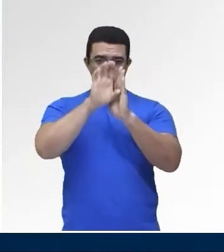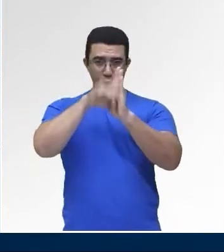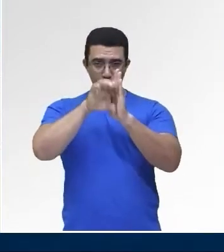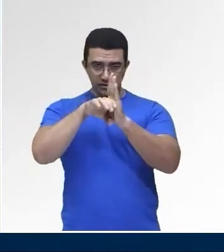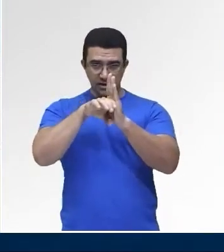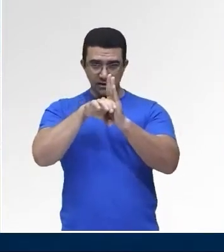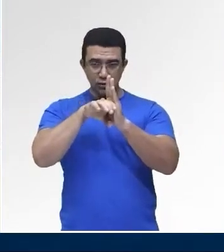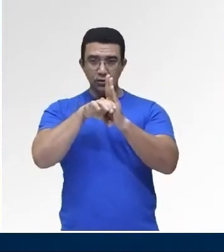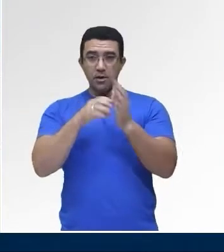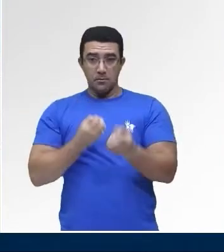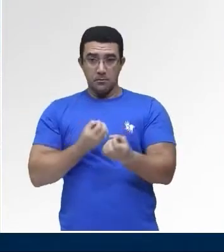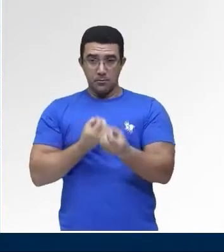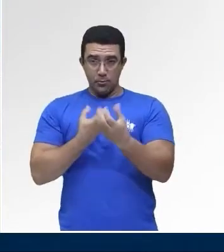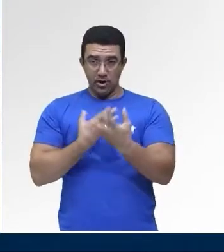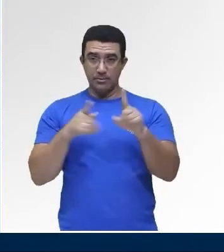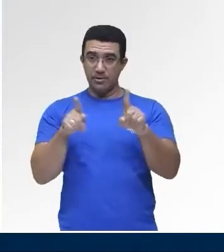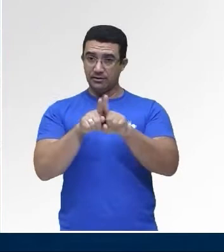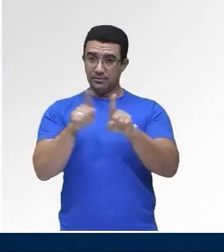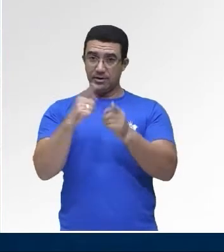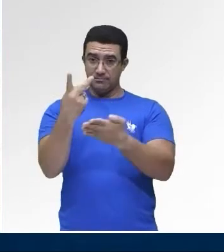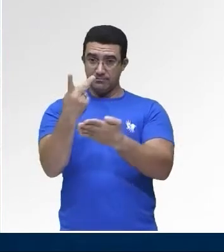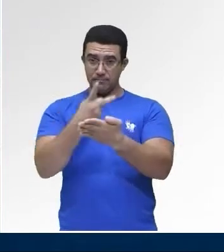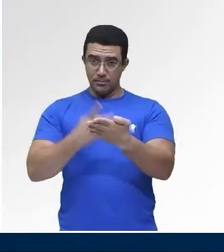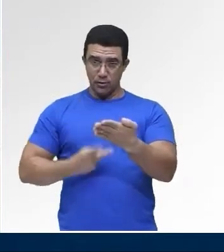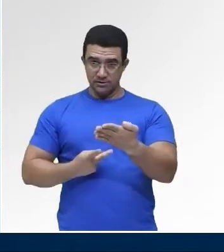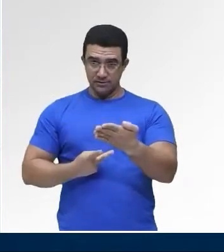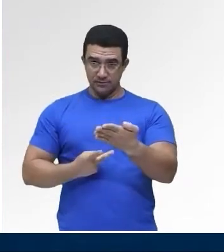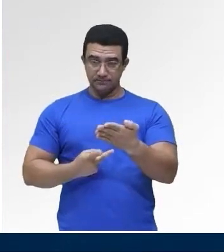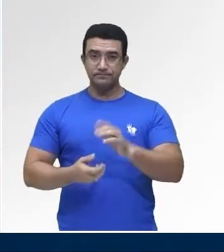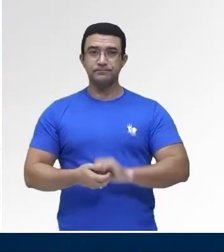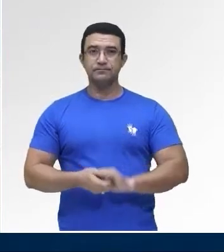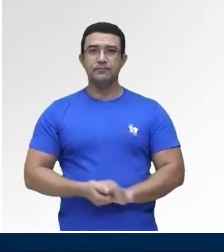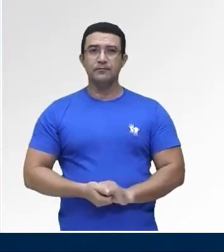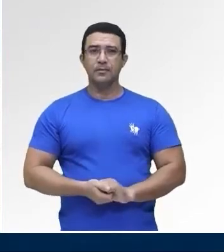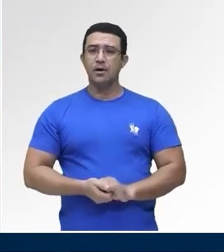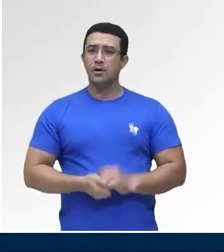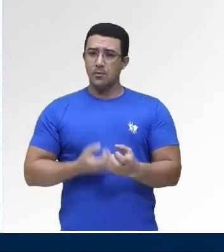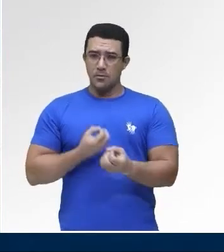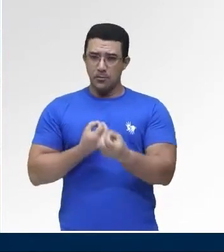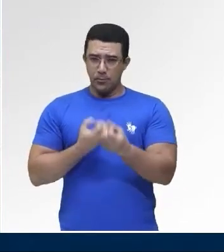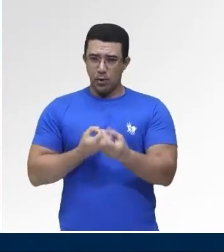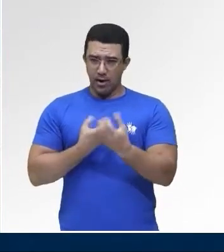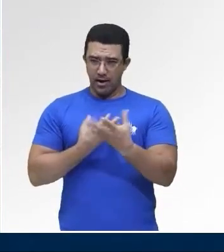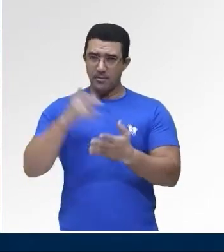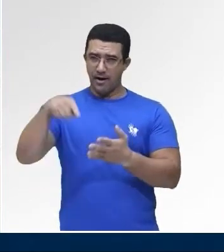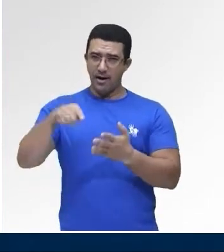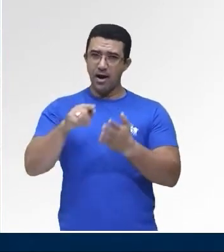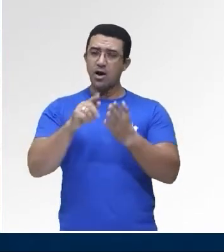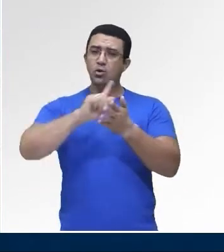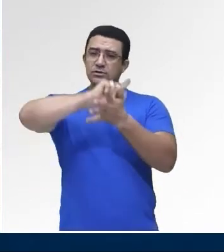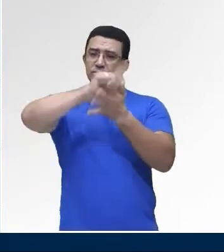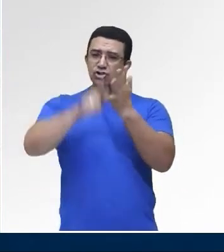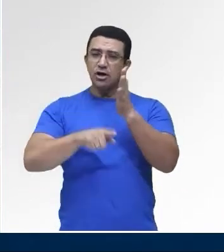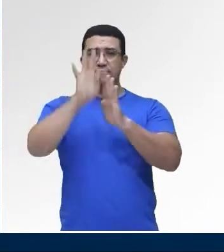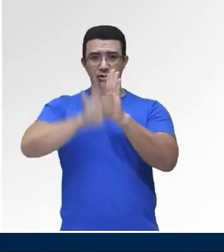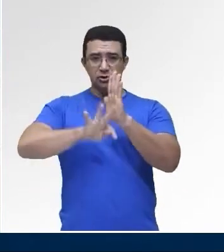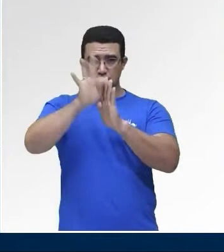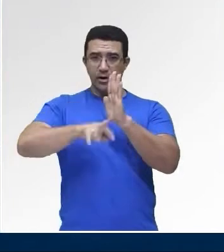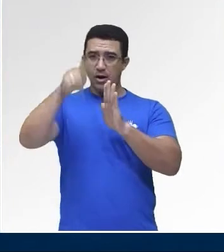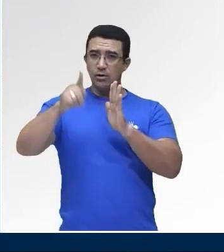e a poesia. Vamos lá. Então, o poema é um gênero textual do universo literário, que